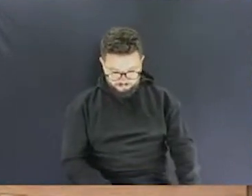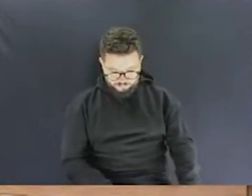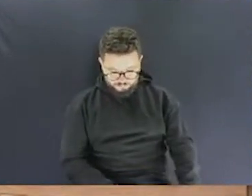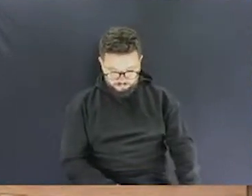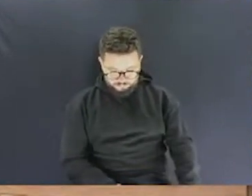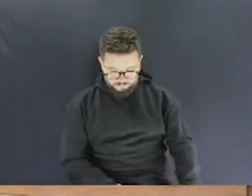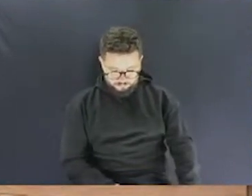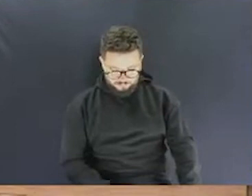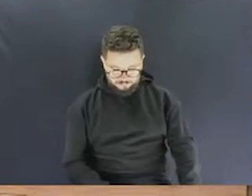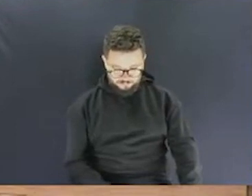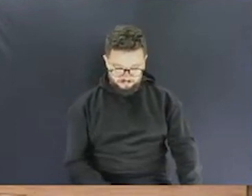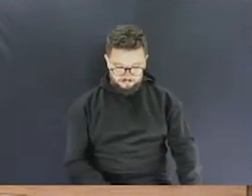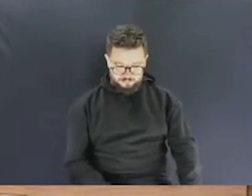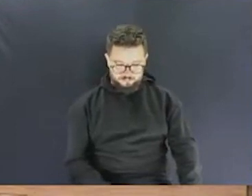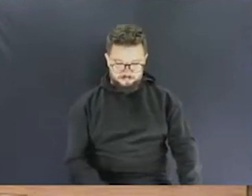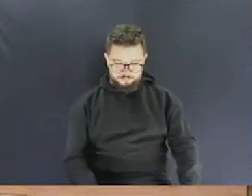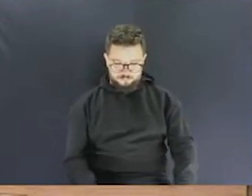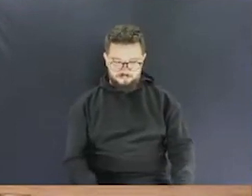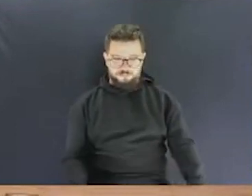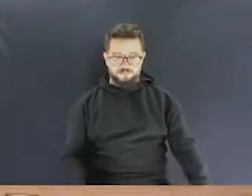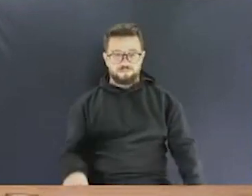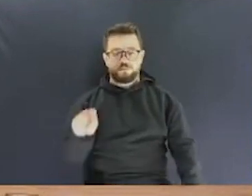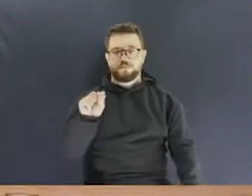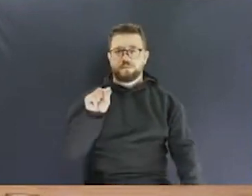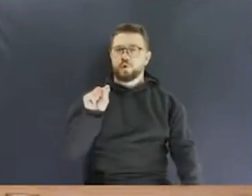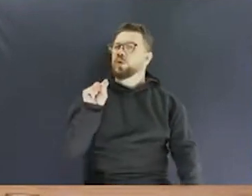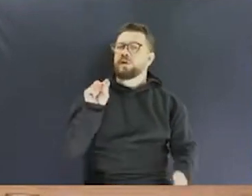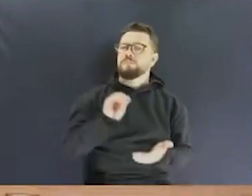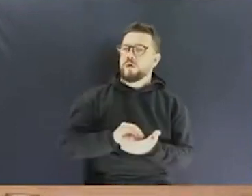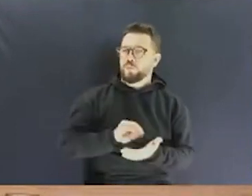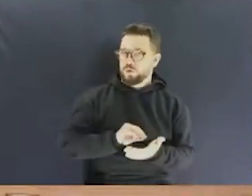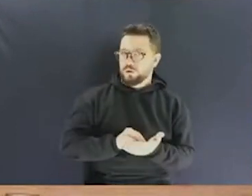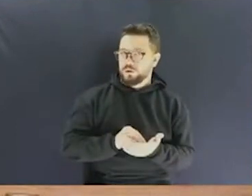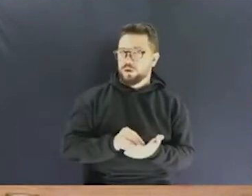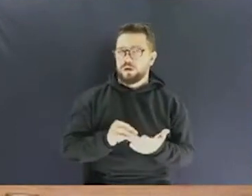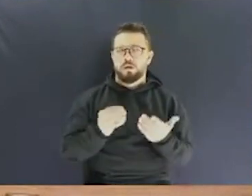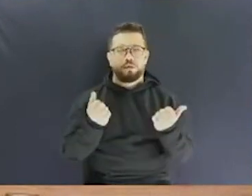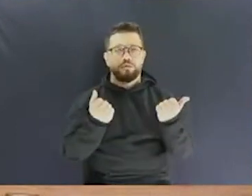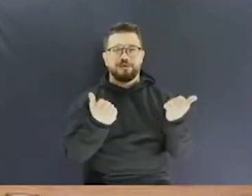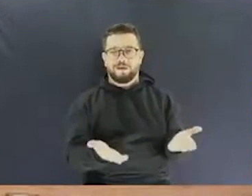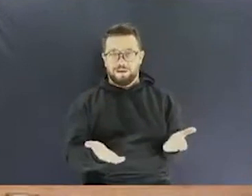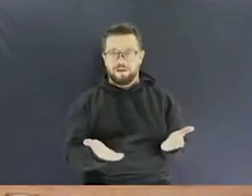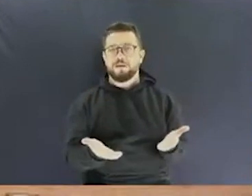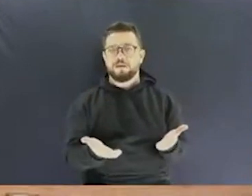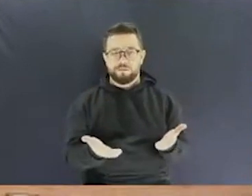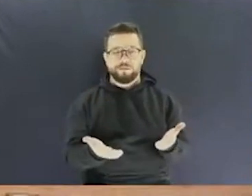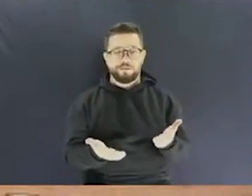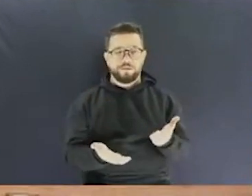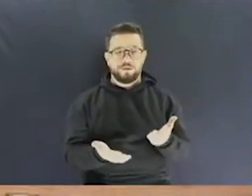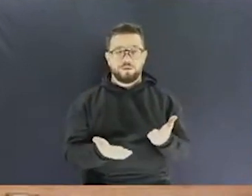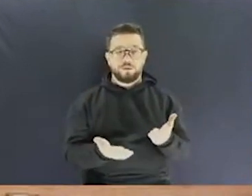à avaliação da gestão, com relação ao que falta ser entregue, né? Então, assim, a nossa perspectiva, a